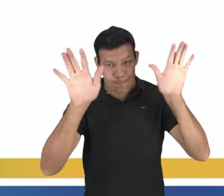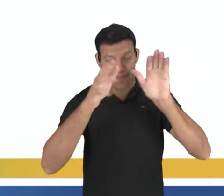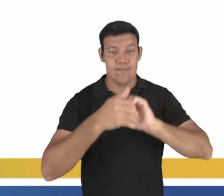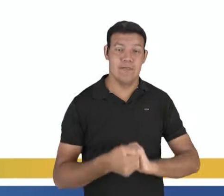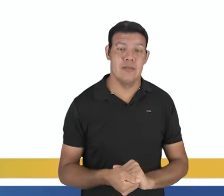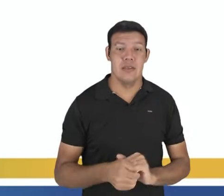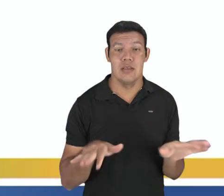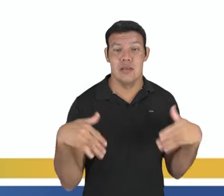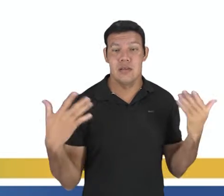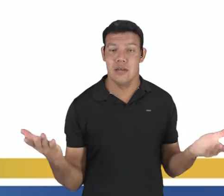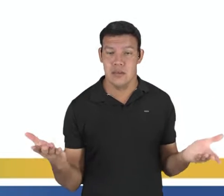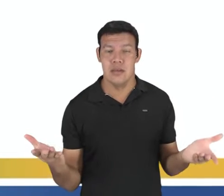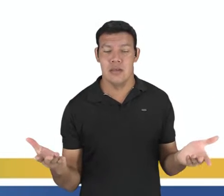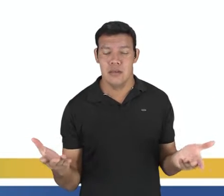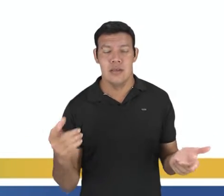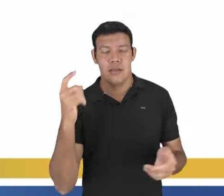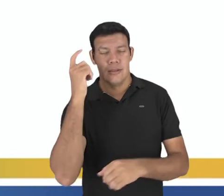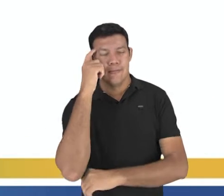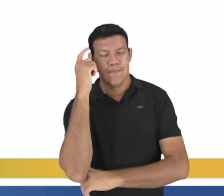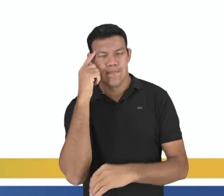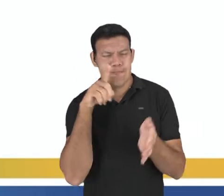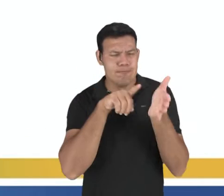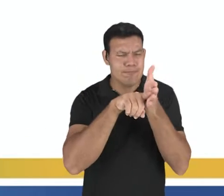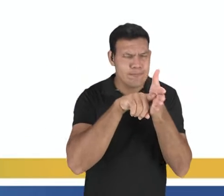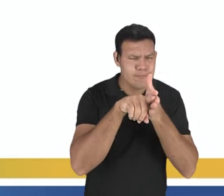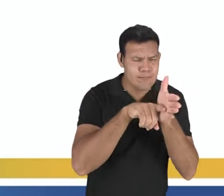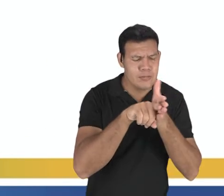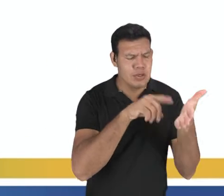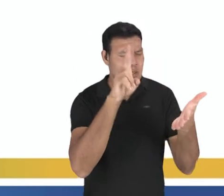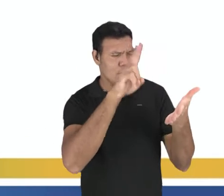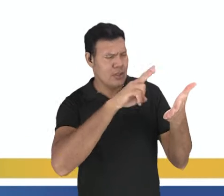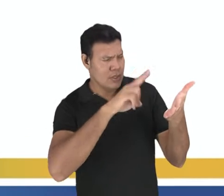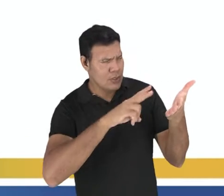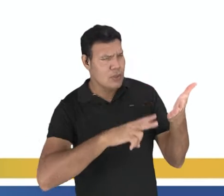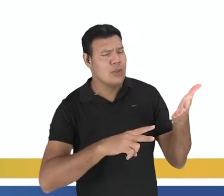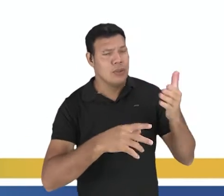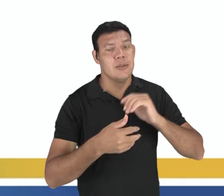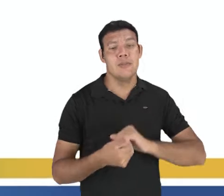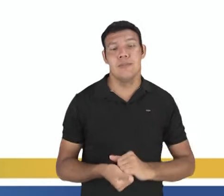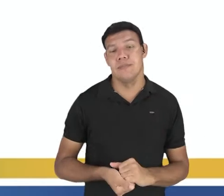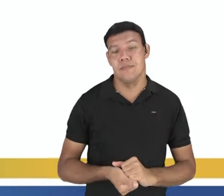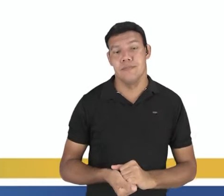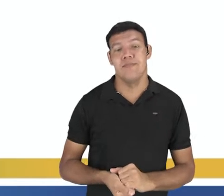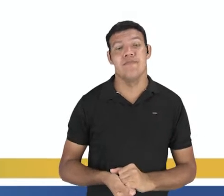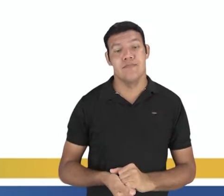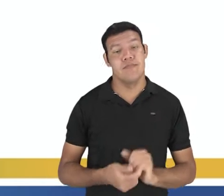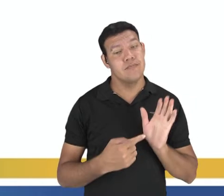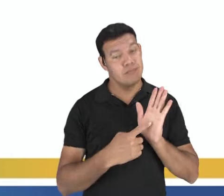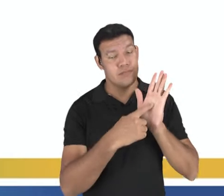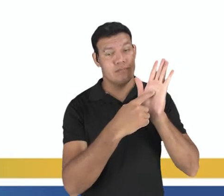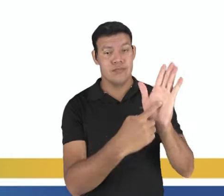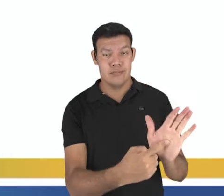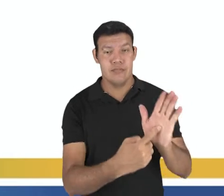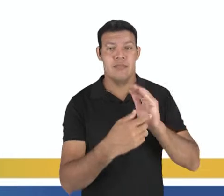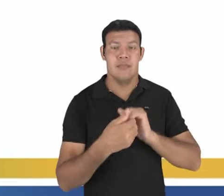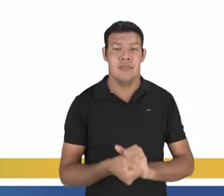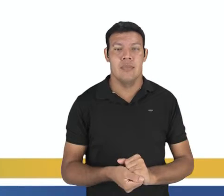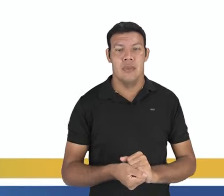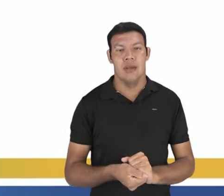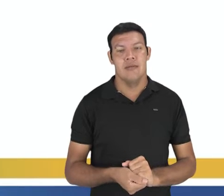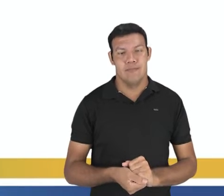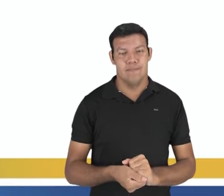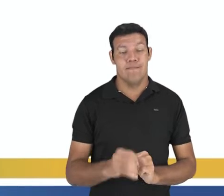E aí, para isso, pensando nas pesquisas, nas leituras que vocês podem fazer, eu trouxe aqui para vocês